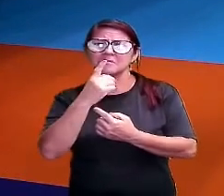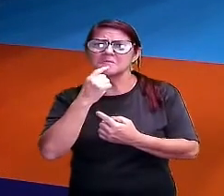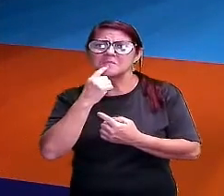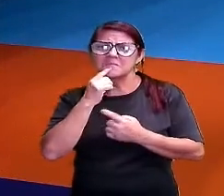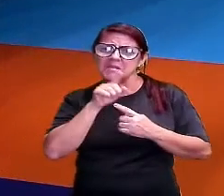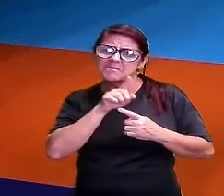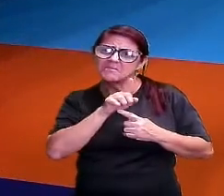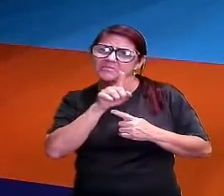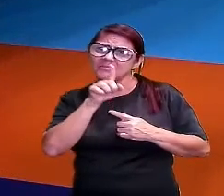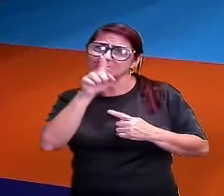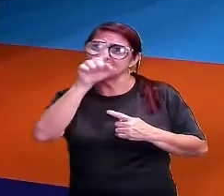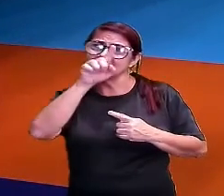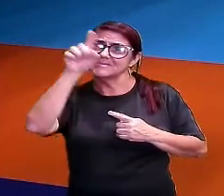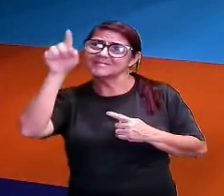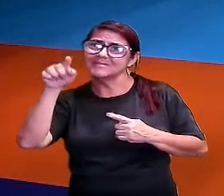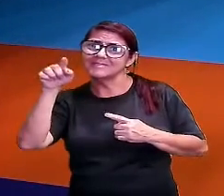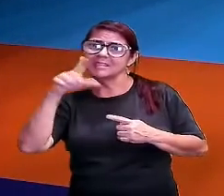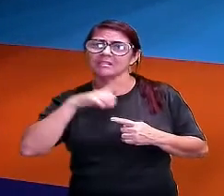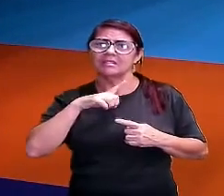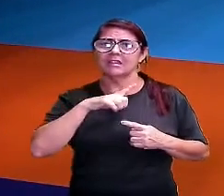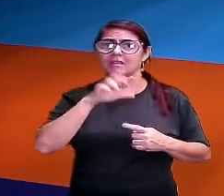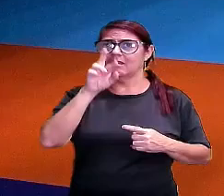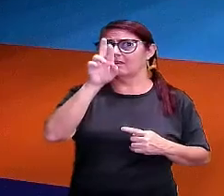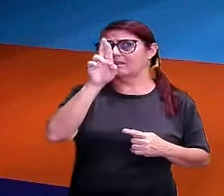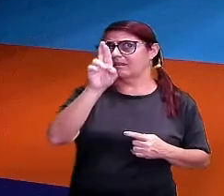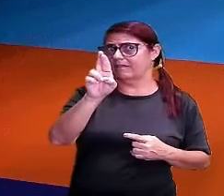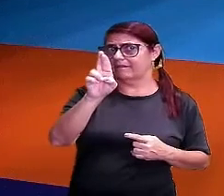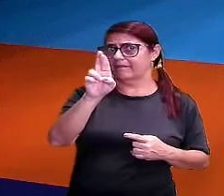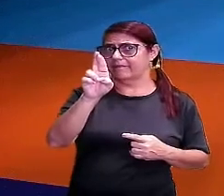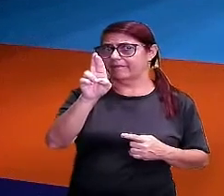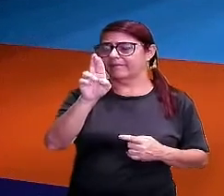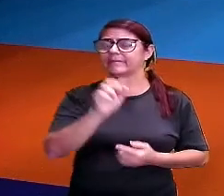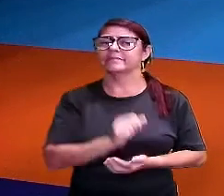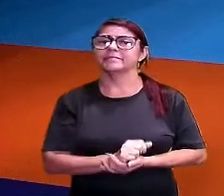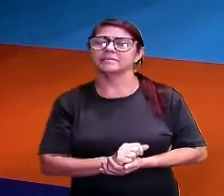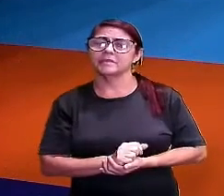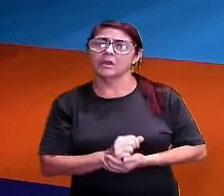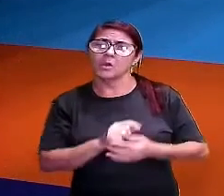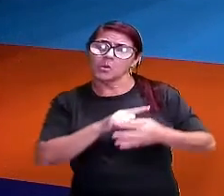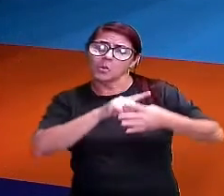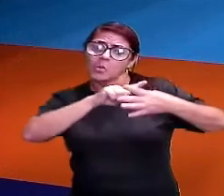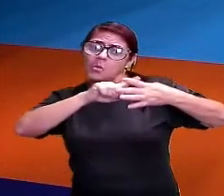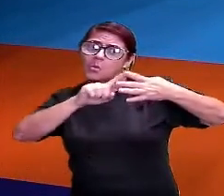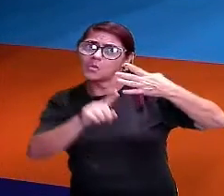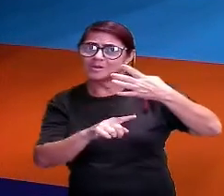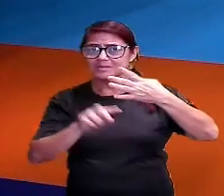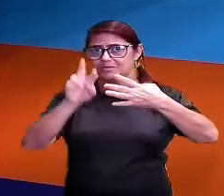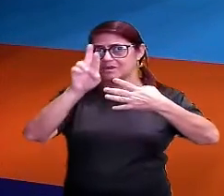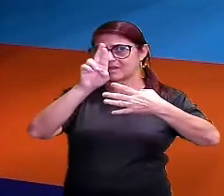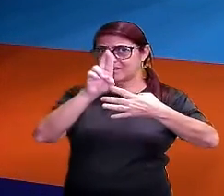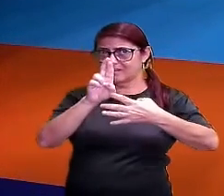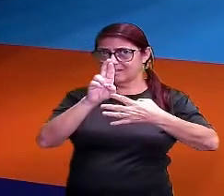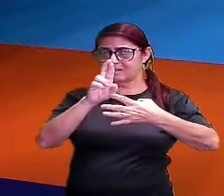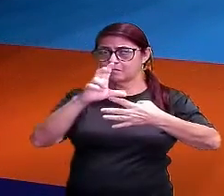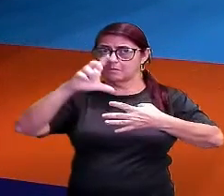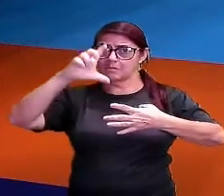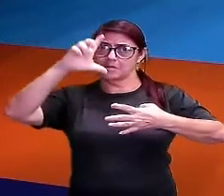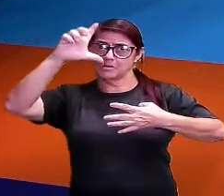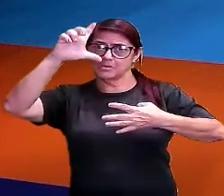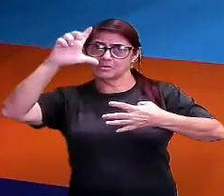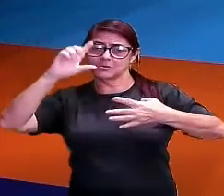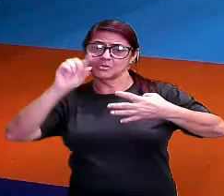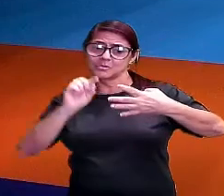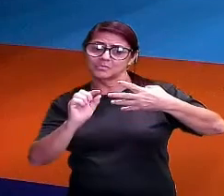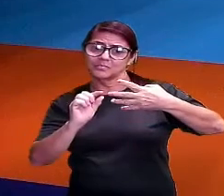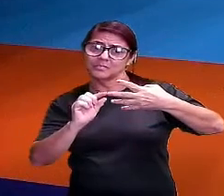aí 4 tipos de R. Do lado que está a seta, mostra aí o R maiúsculo e abaixo o